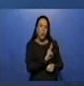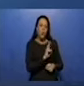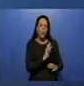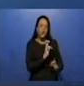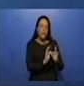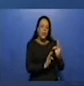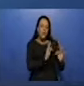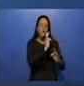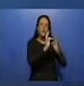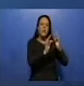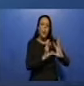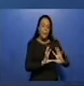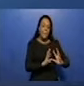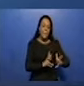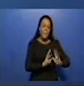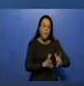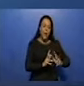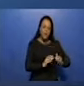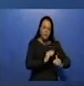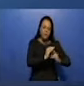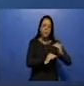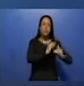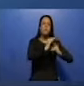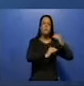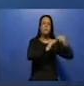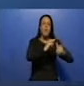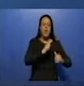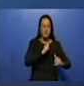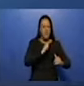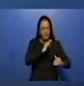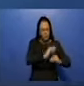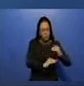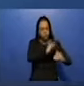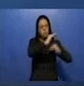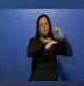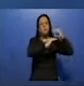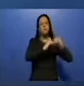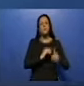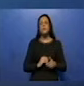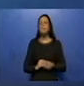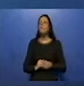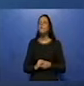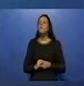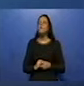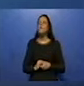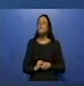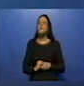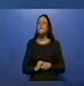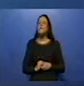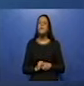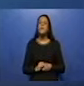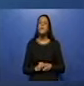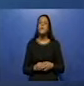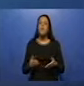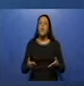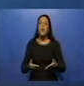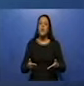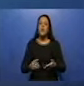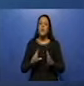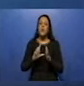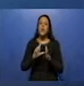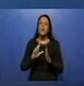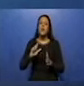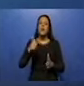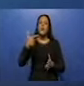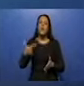avançado, que faz com que se tenha uma maior produtividade. Vamos agora para o próximo exercício, na